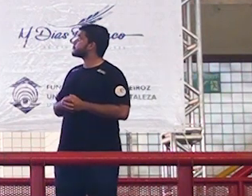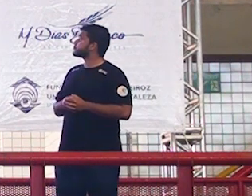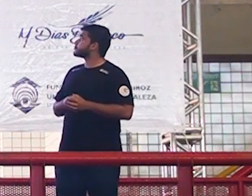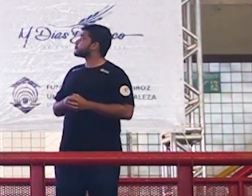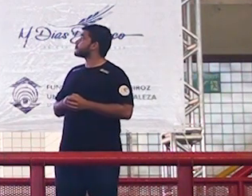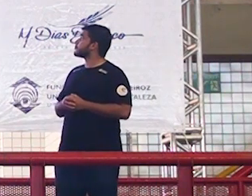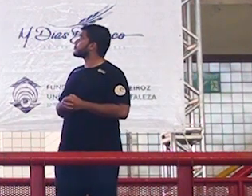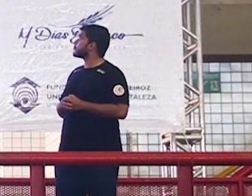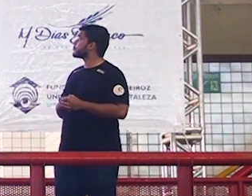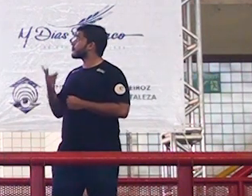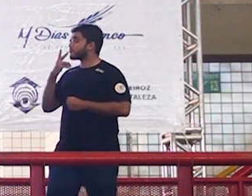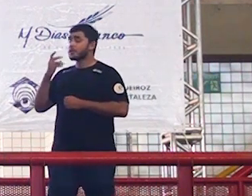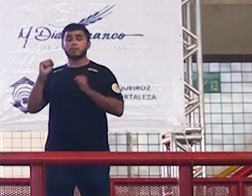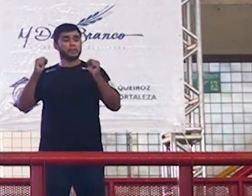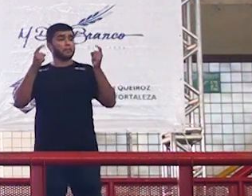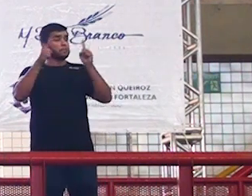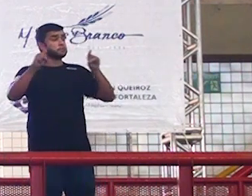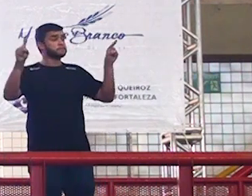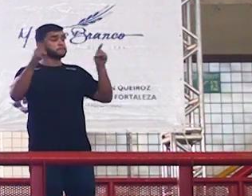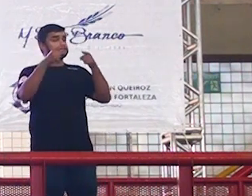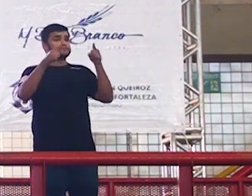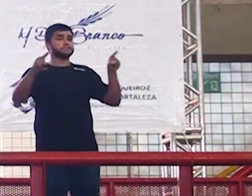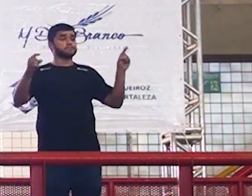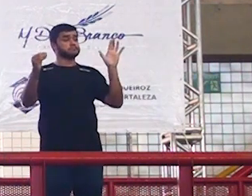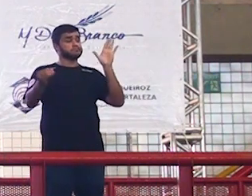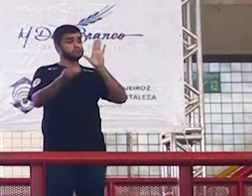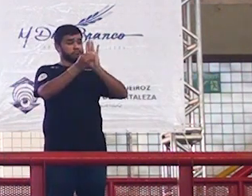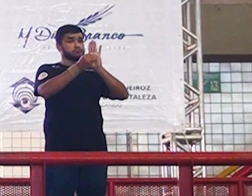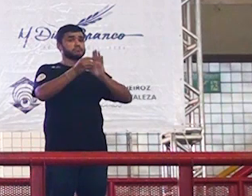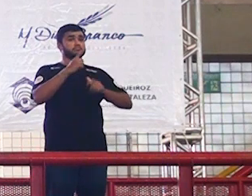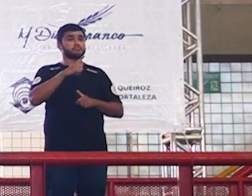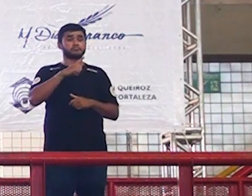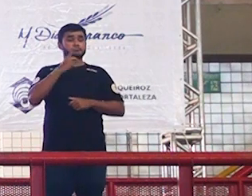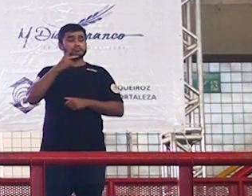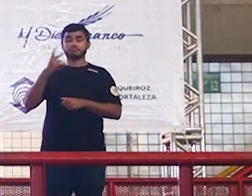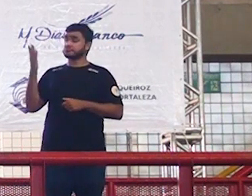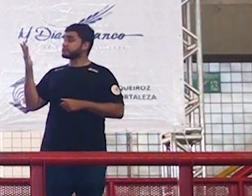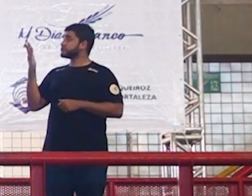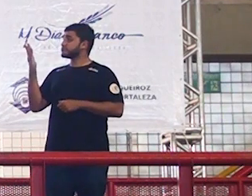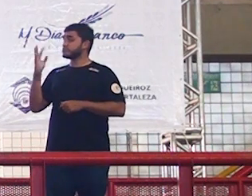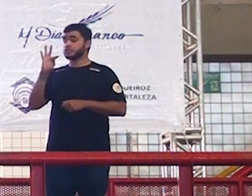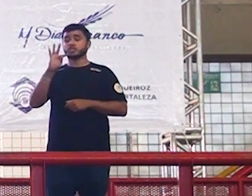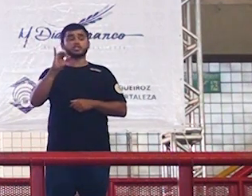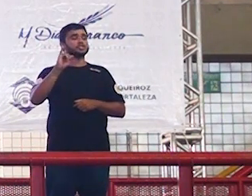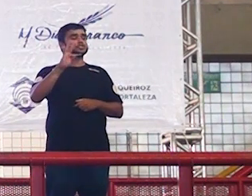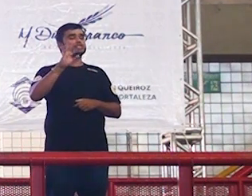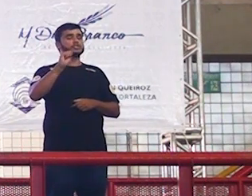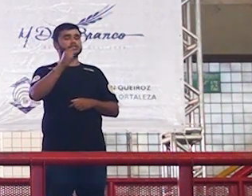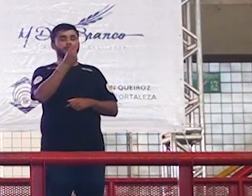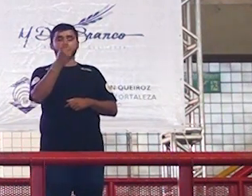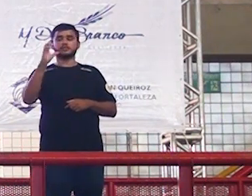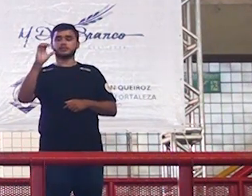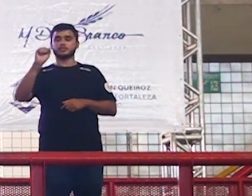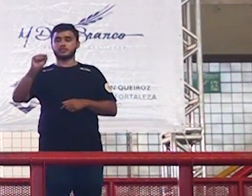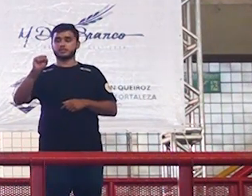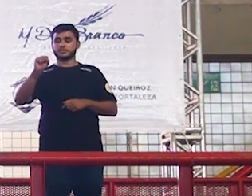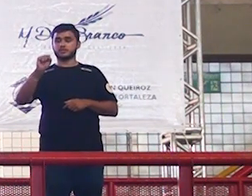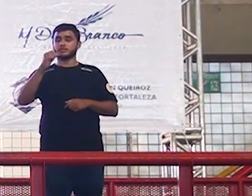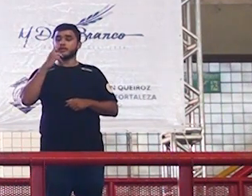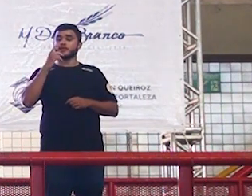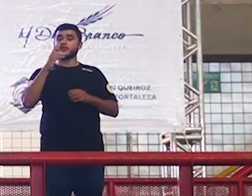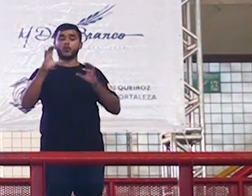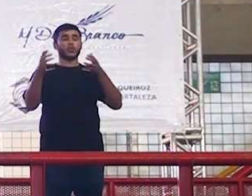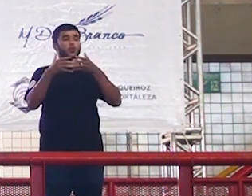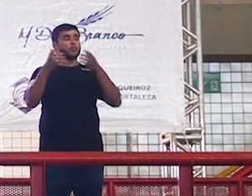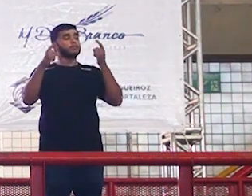Vamos botar uma música. Tem uma música dos Titãs que eu me lembrei que daria para entrar na